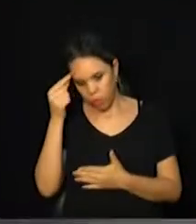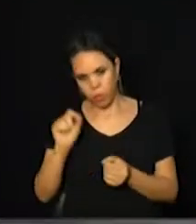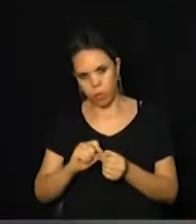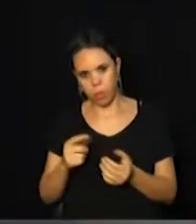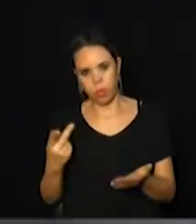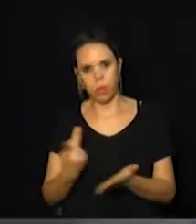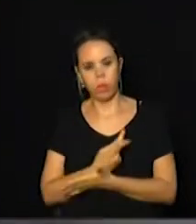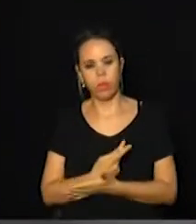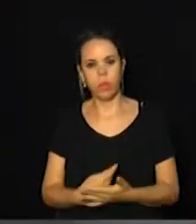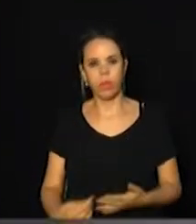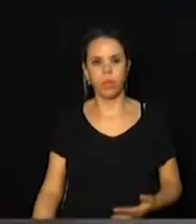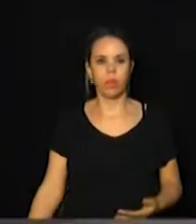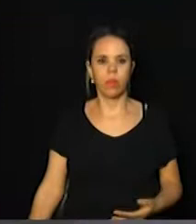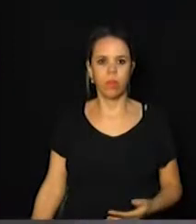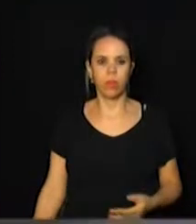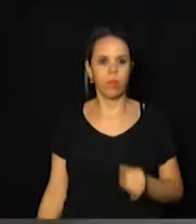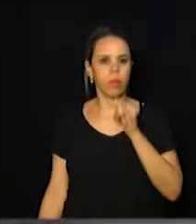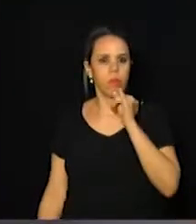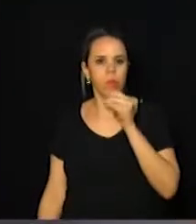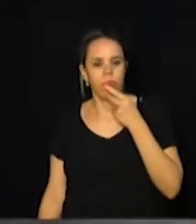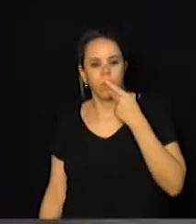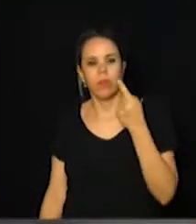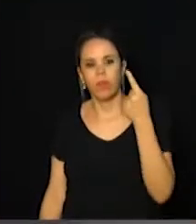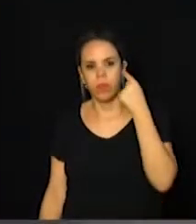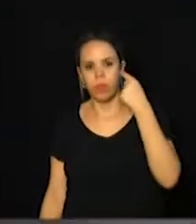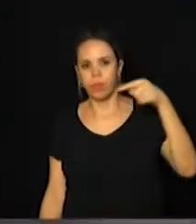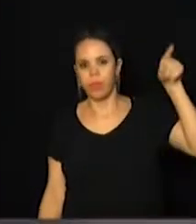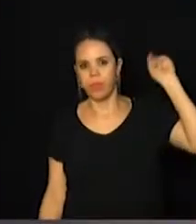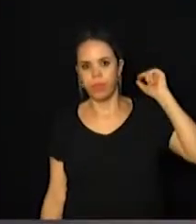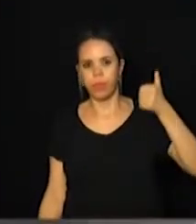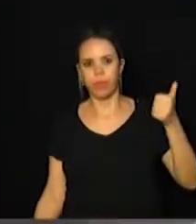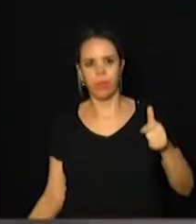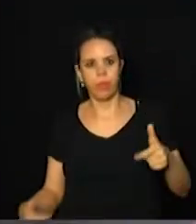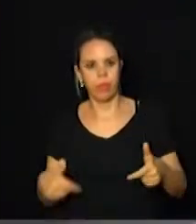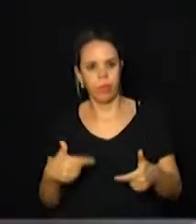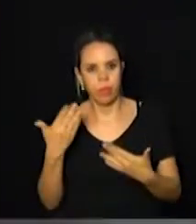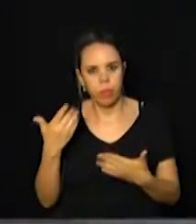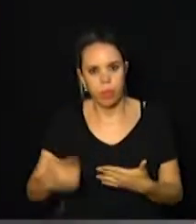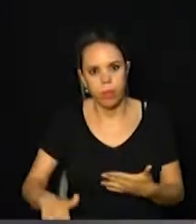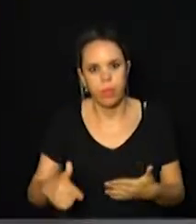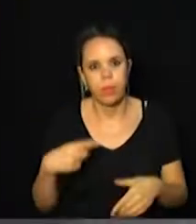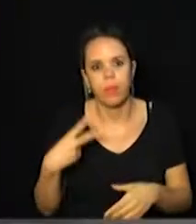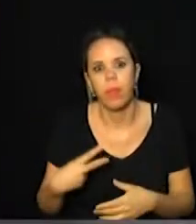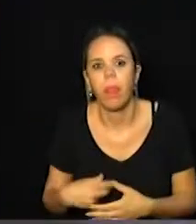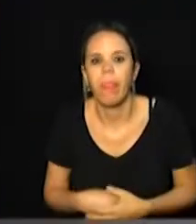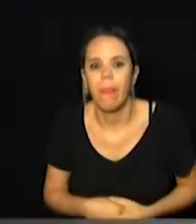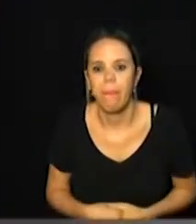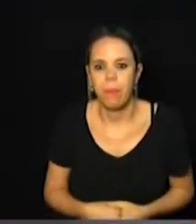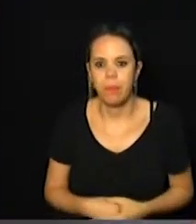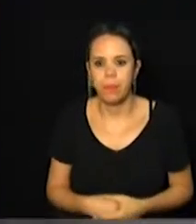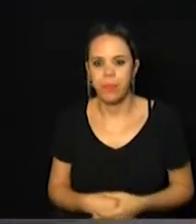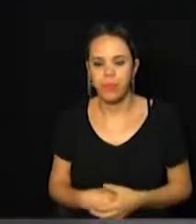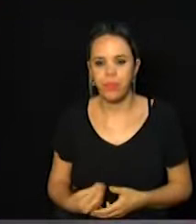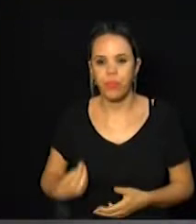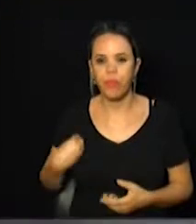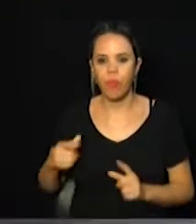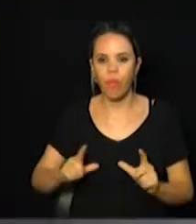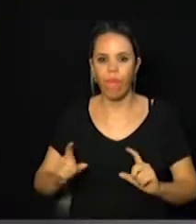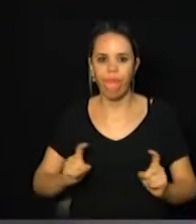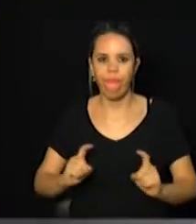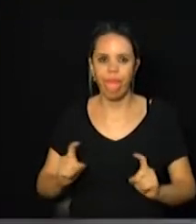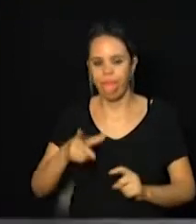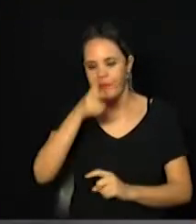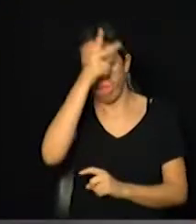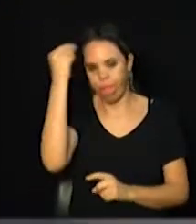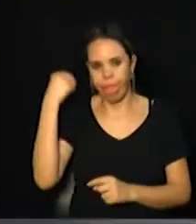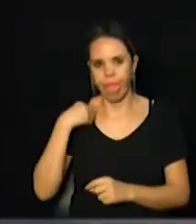ele é feio né vou dar um exemplo aqui um dia no primeiro mandato Graças a Deus estão segundo mandato tive uma reunião lá na